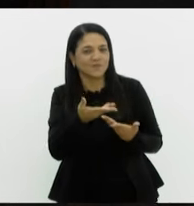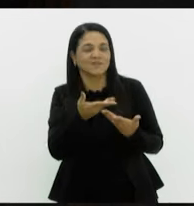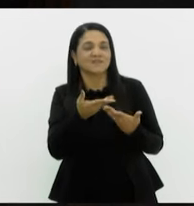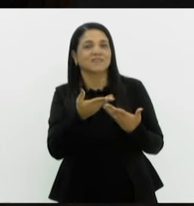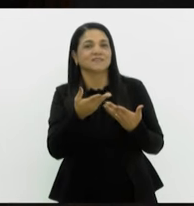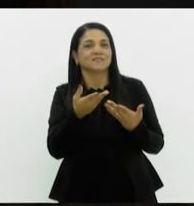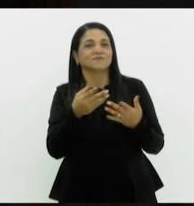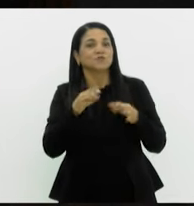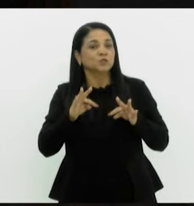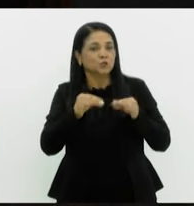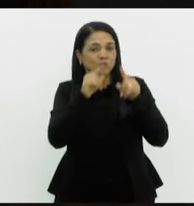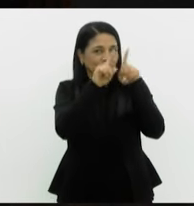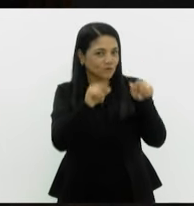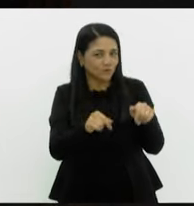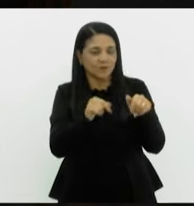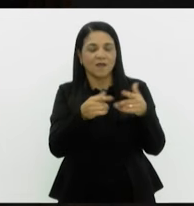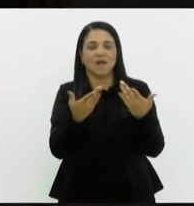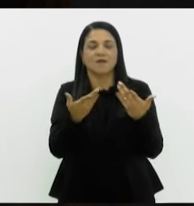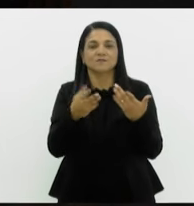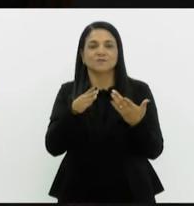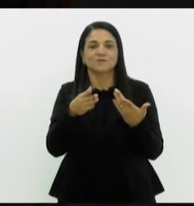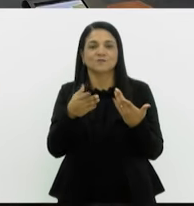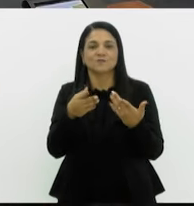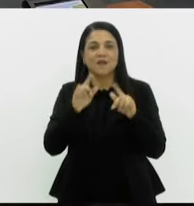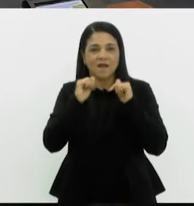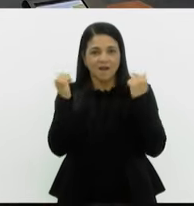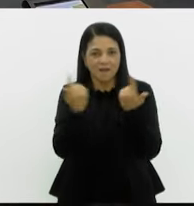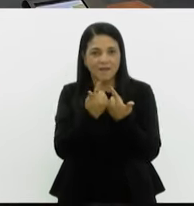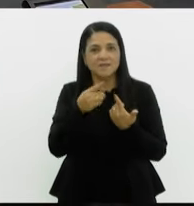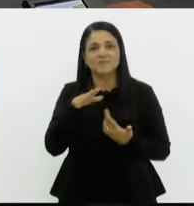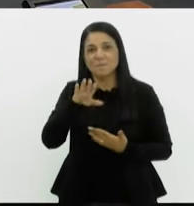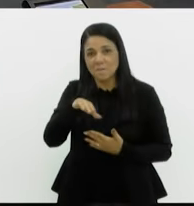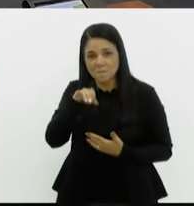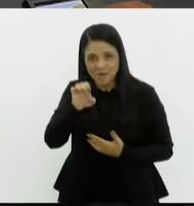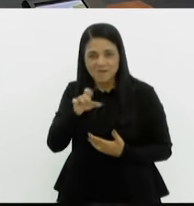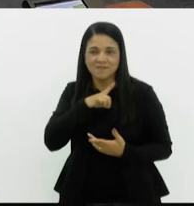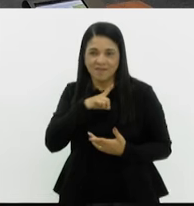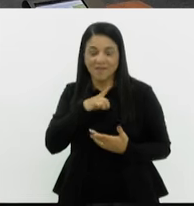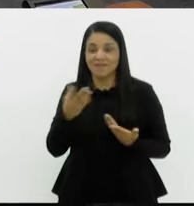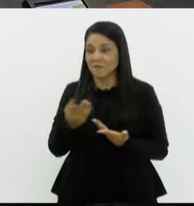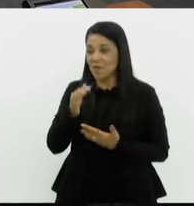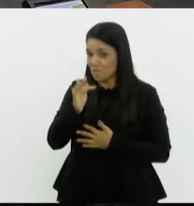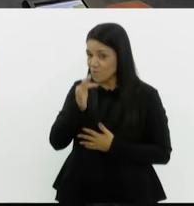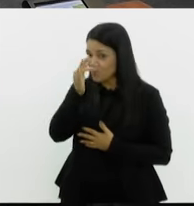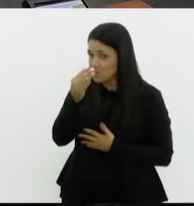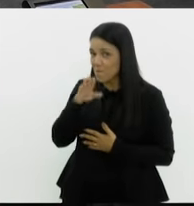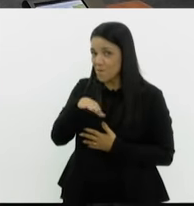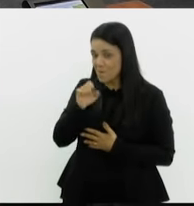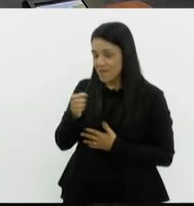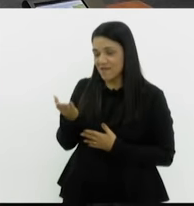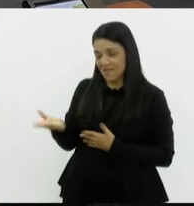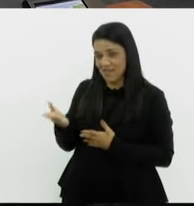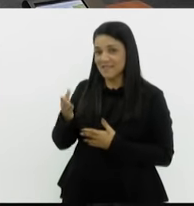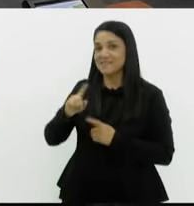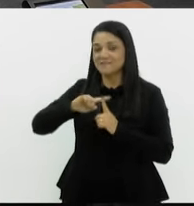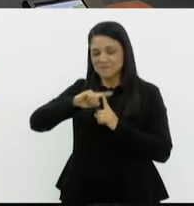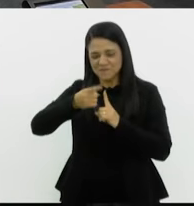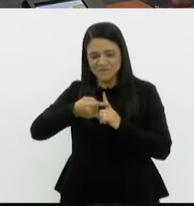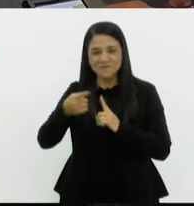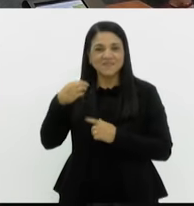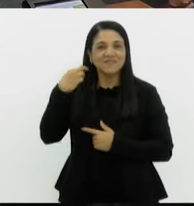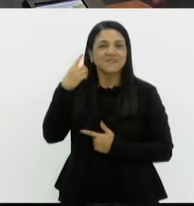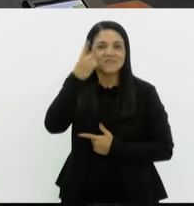os funcionários da Alerj. E parabenizar também a futura mamãe aqui, Renata Souza, né? A futura mamãe, se Deus quiser, ano que vem, né,